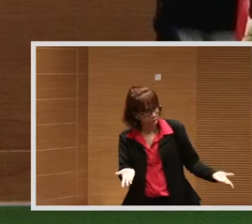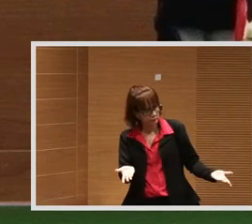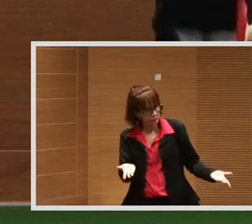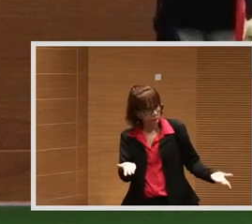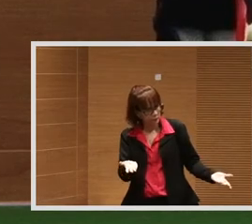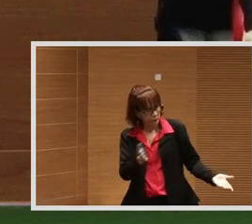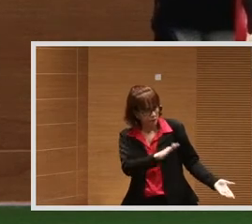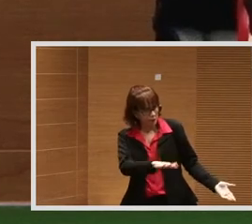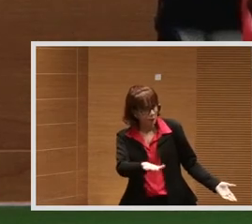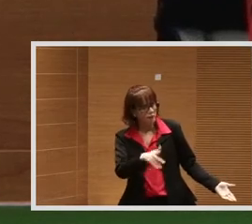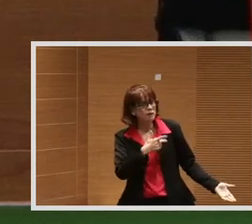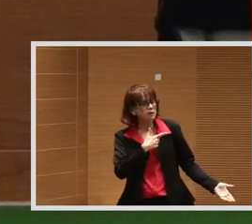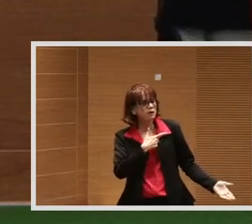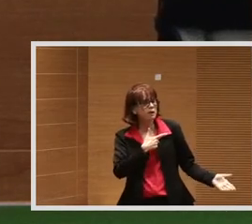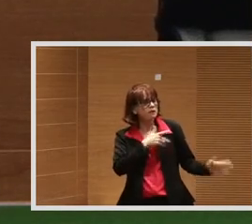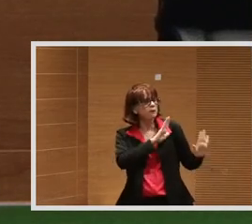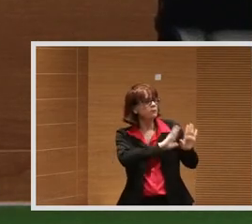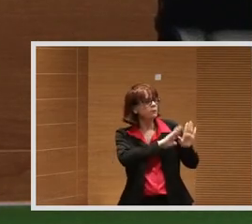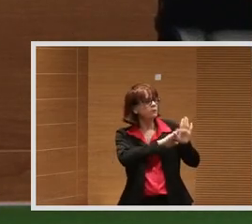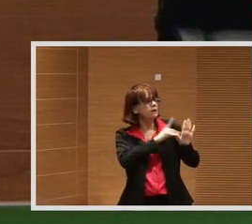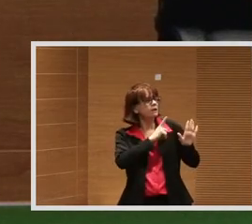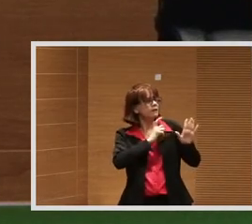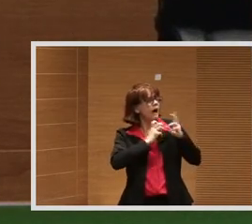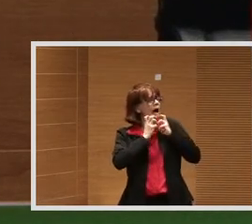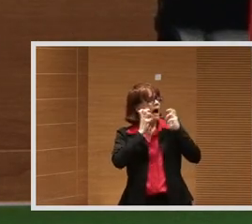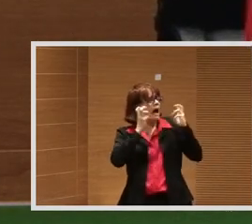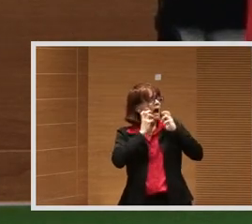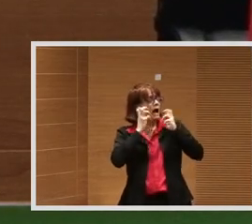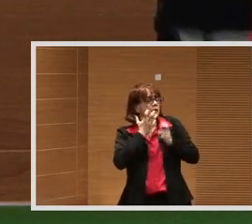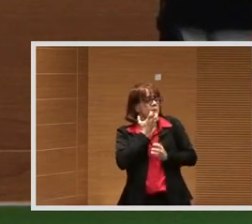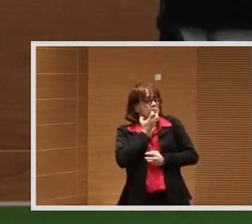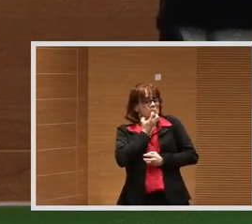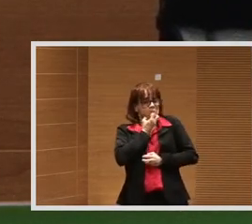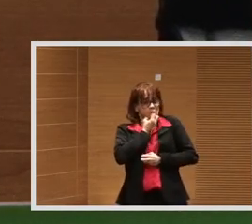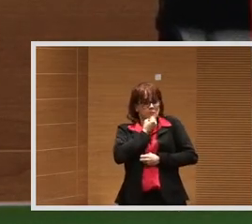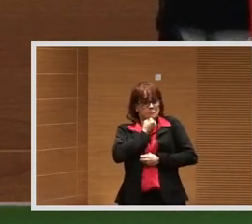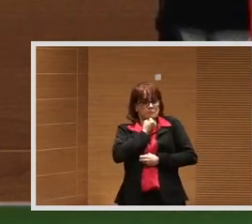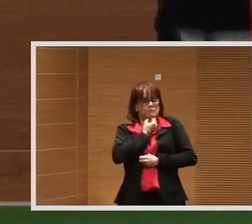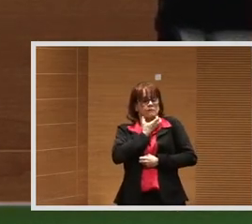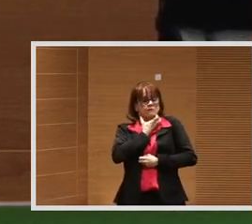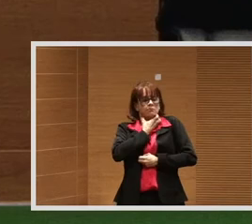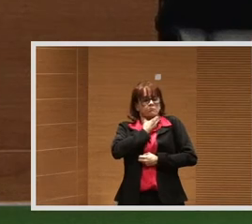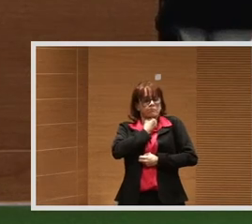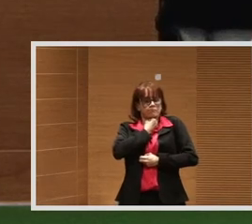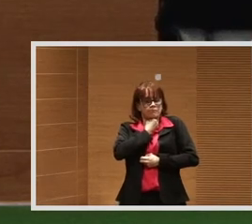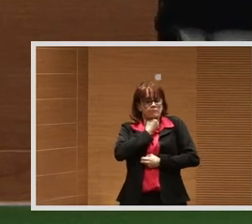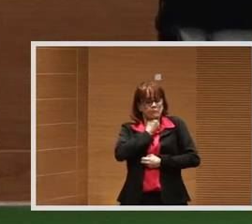o que ela está pedindo de socorro. Tem um dado que eu acho que